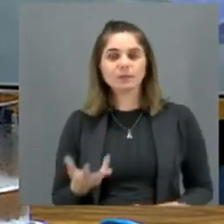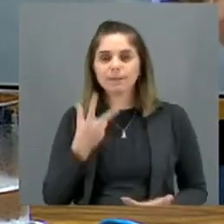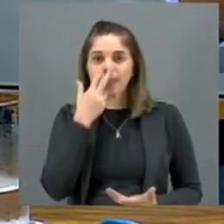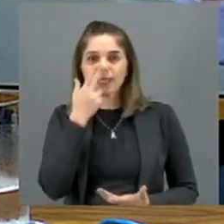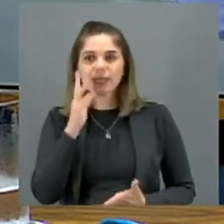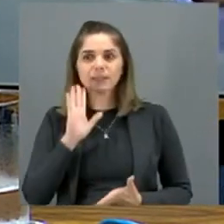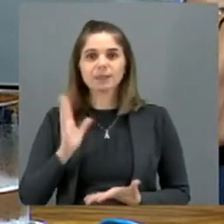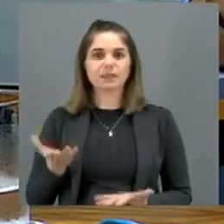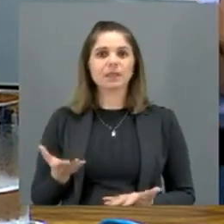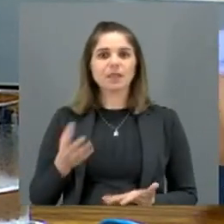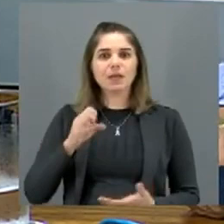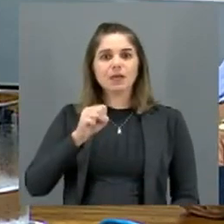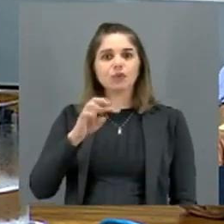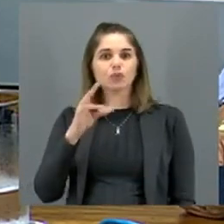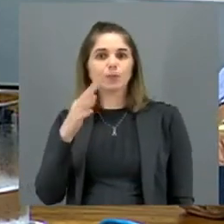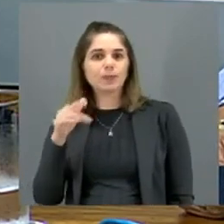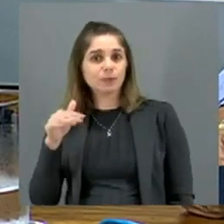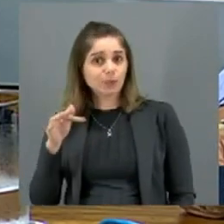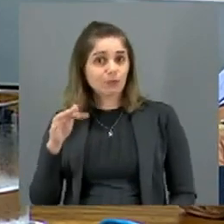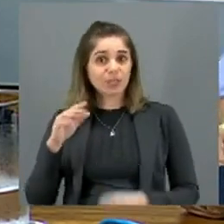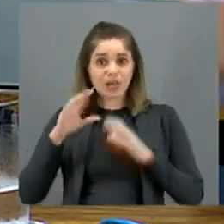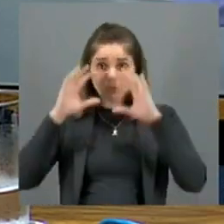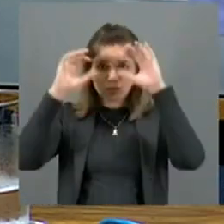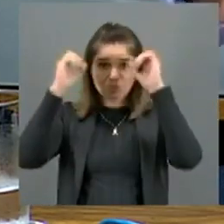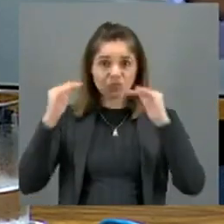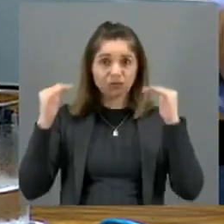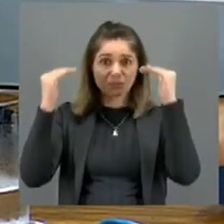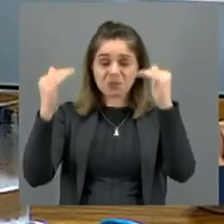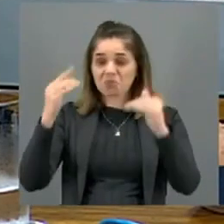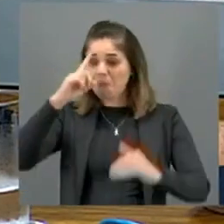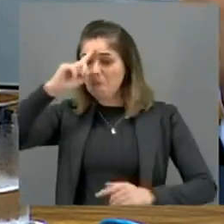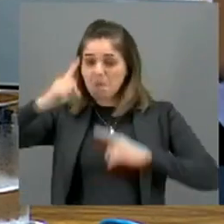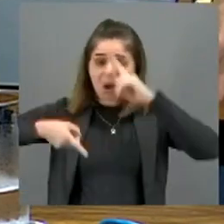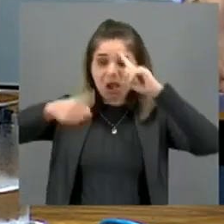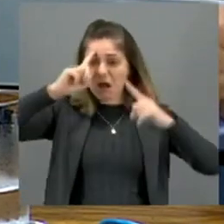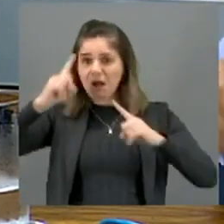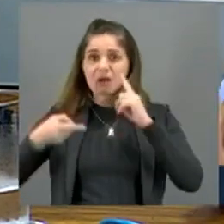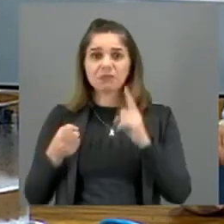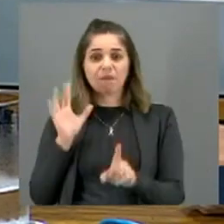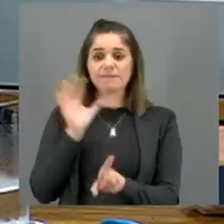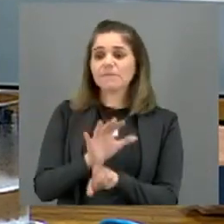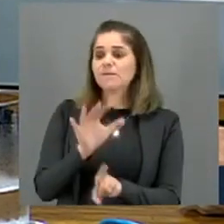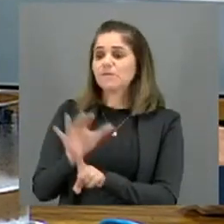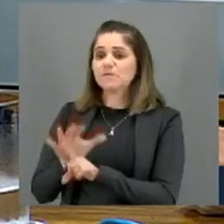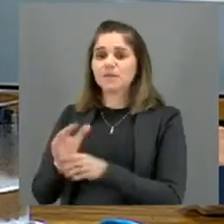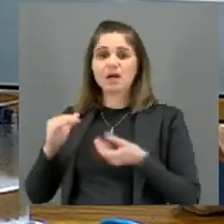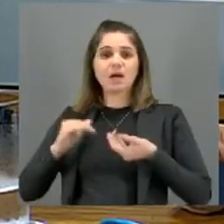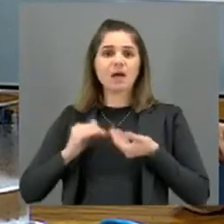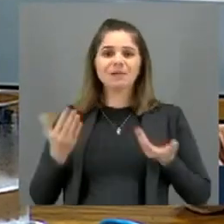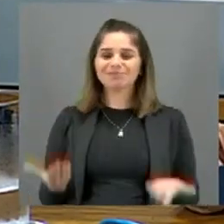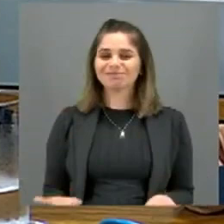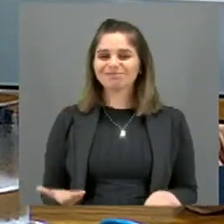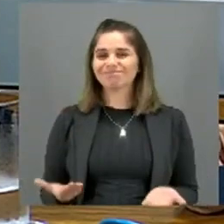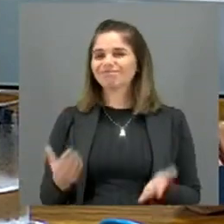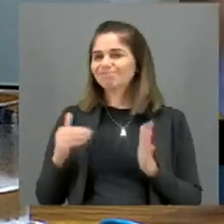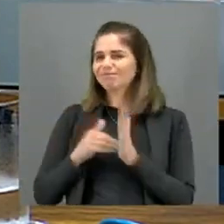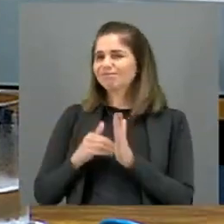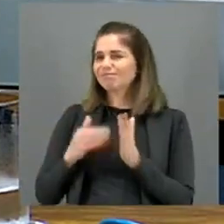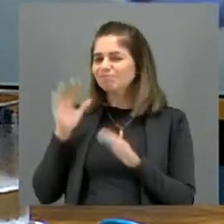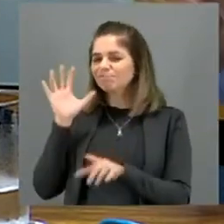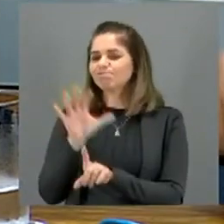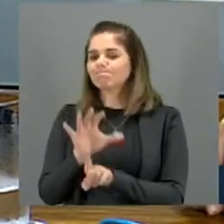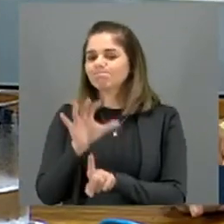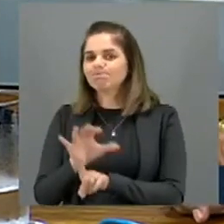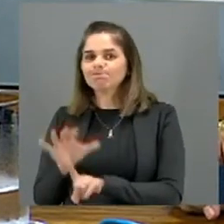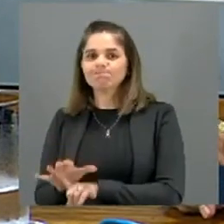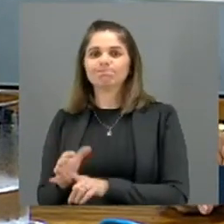O Supremo manda, desmanda, tem influência sobre essa casa, ninguém pode negar, tem influência